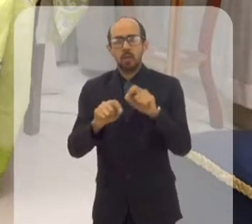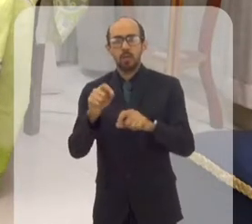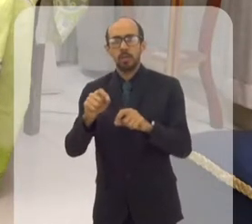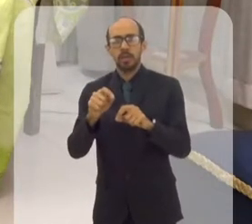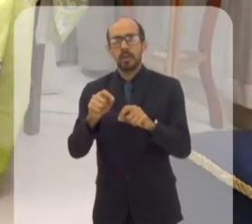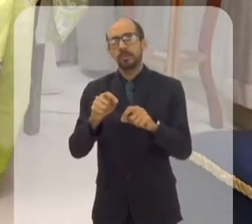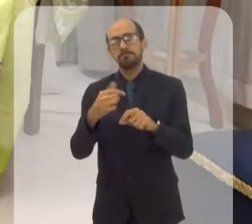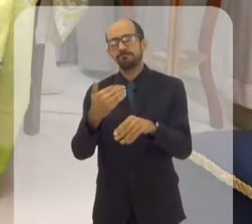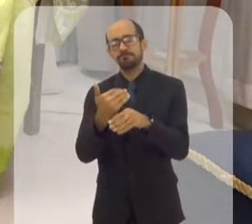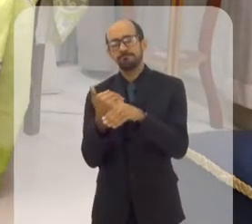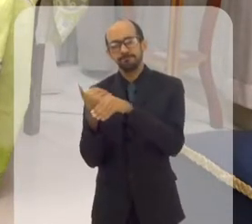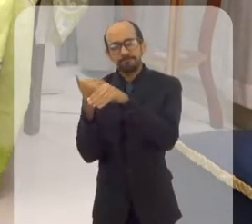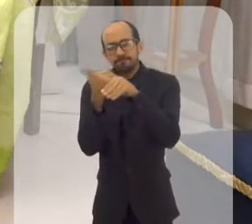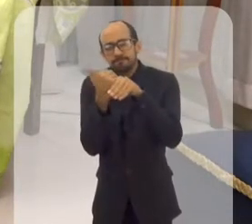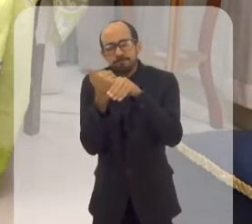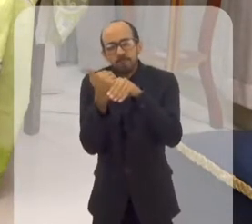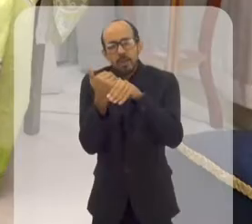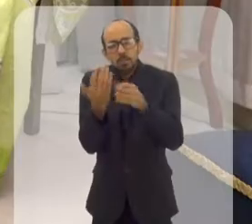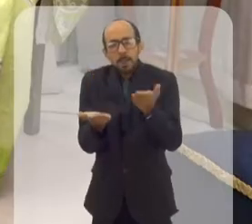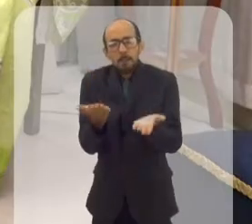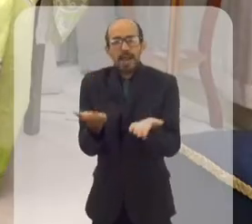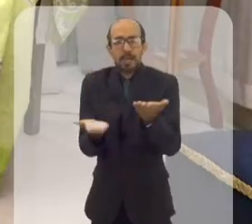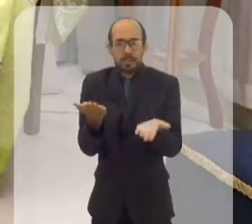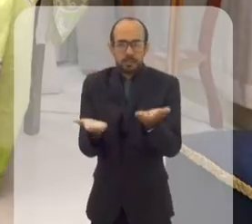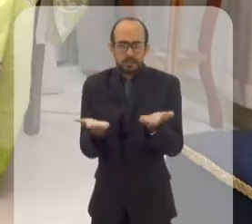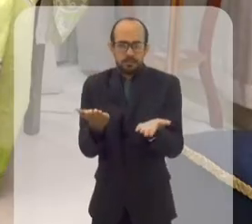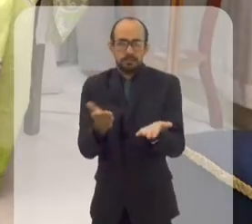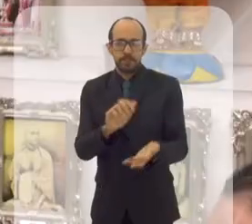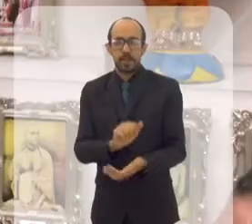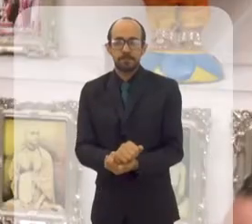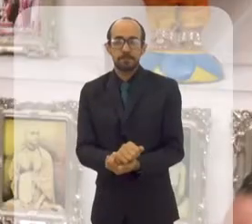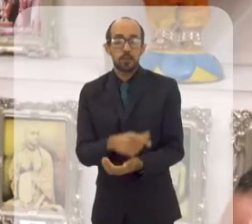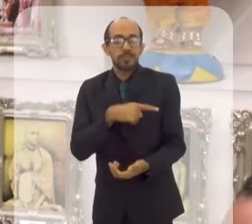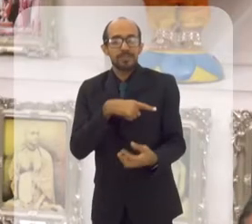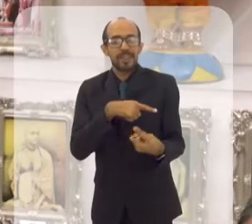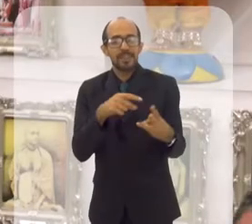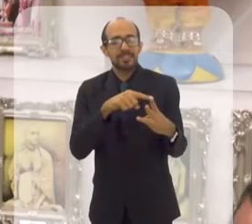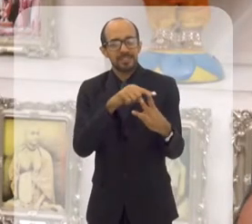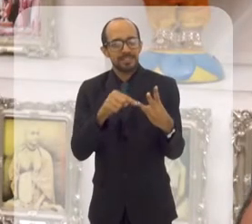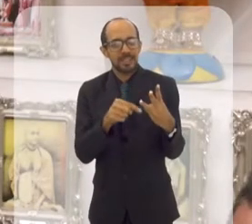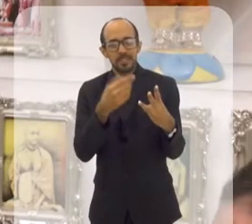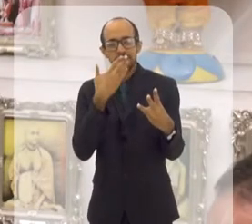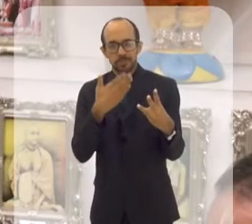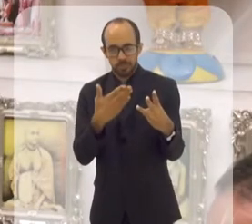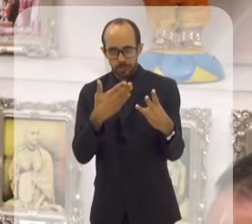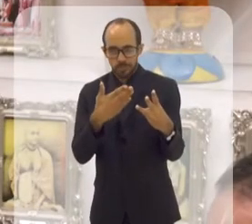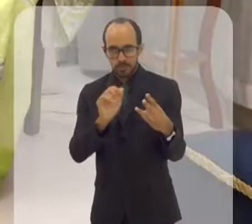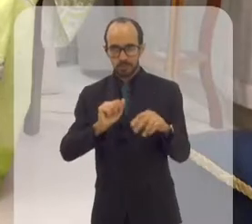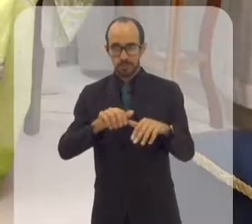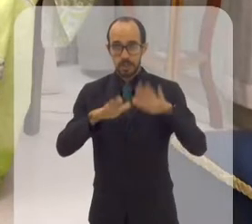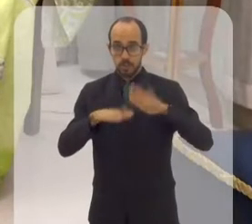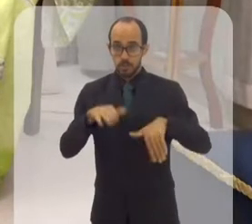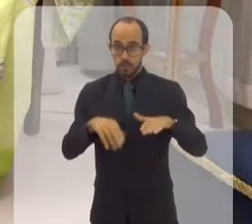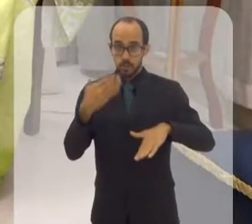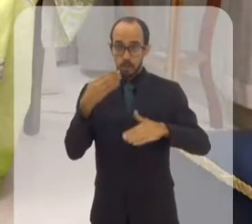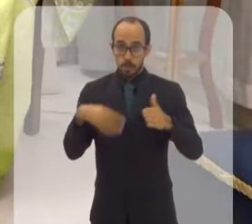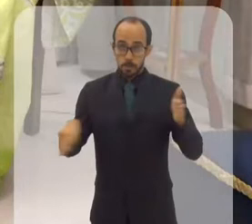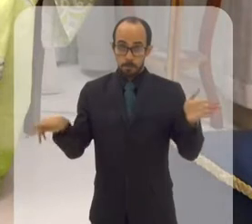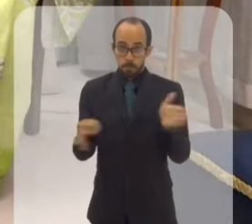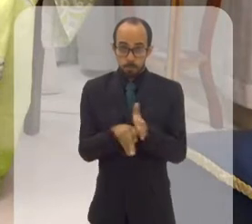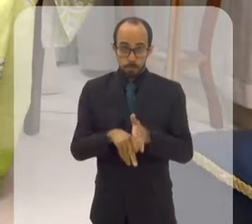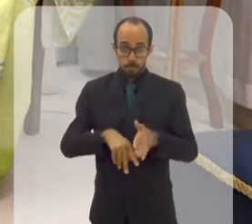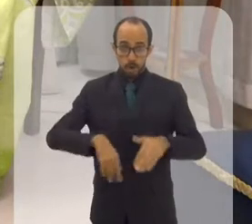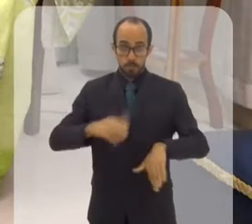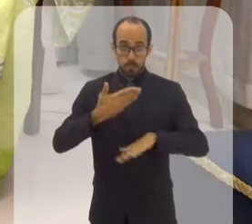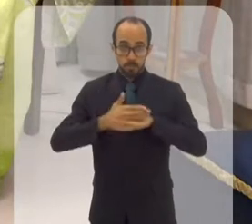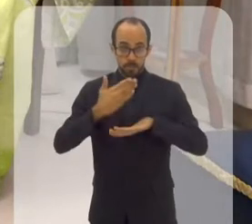bem, bem equilibrado, né? Então, tem esses três tipos de respirações no yoga. Às vezes, o próprio